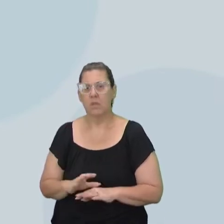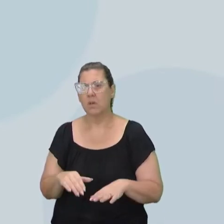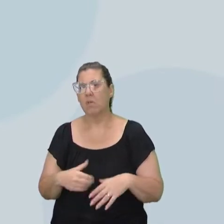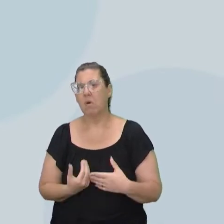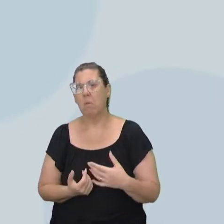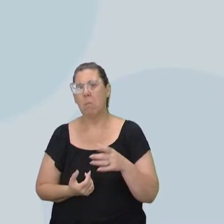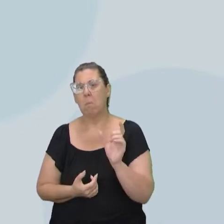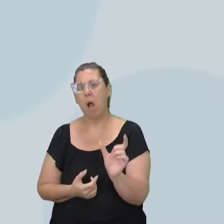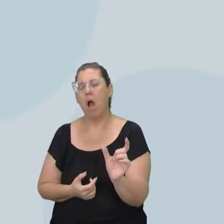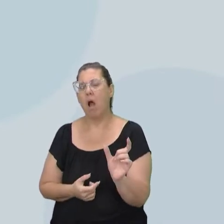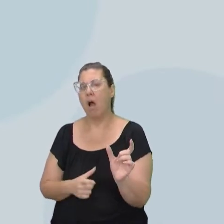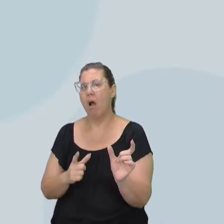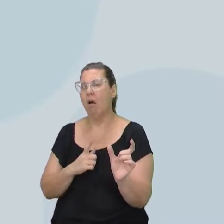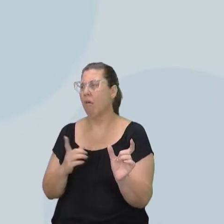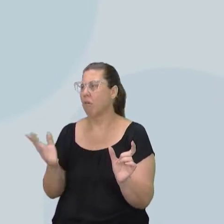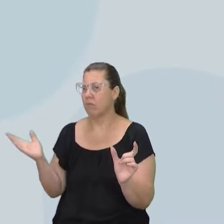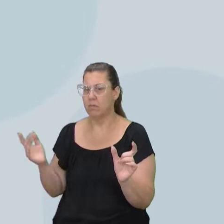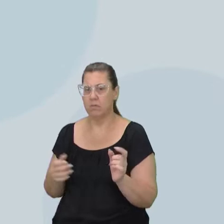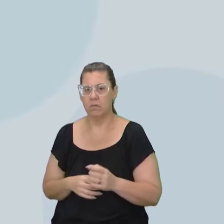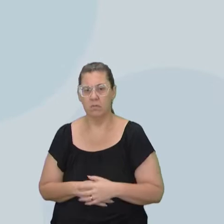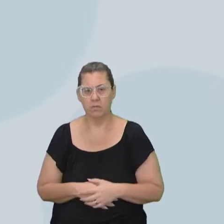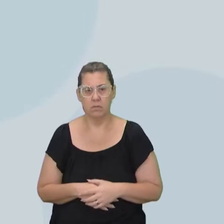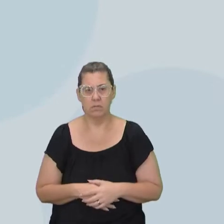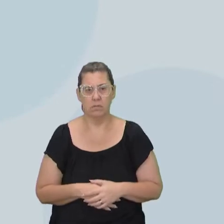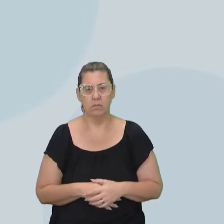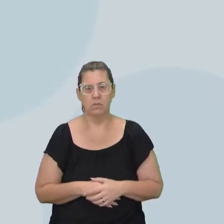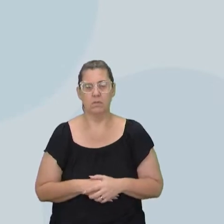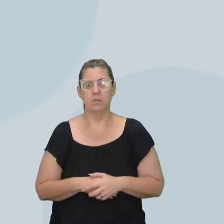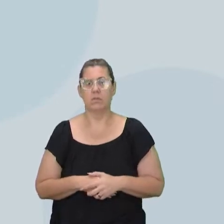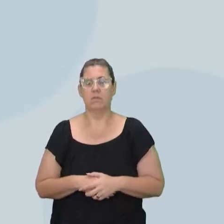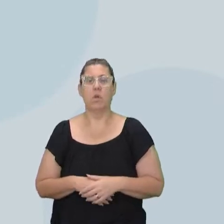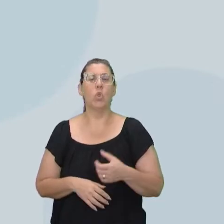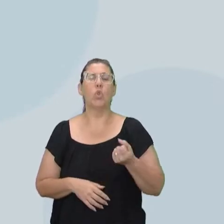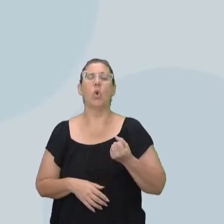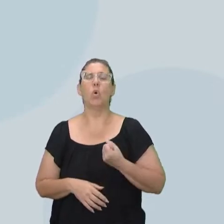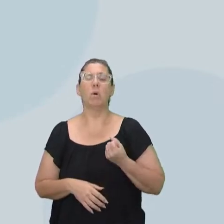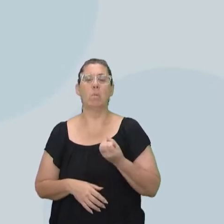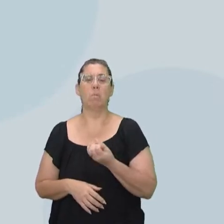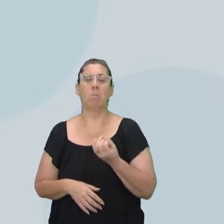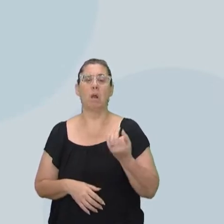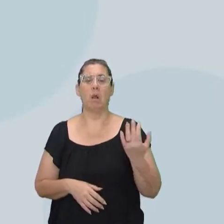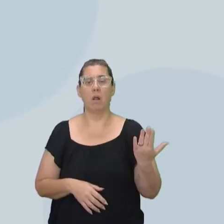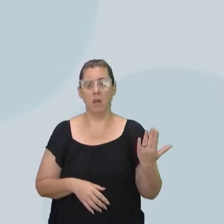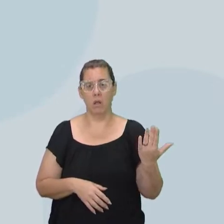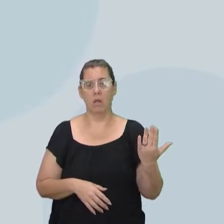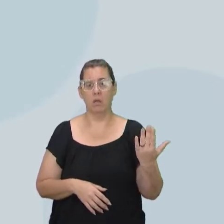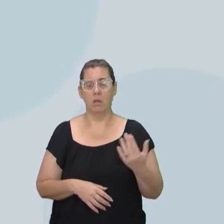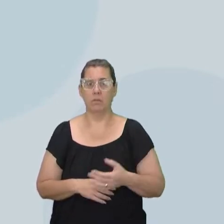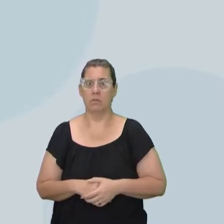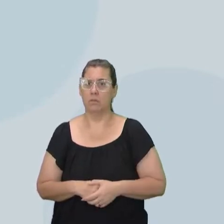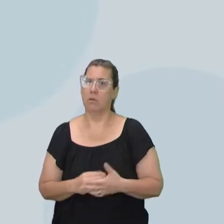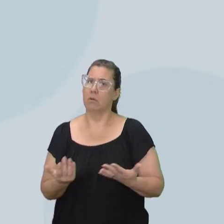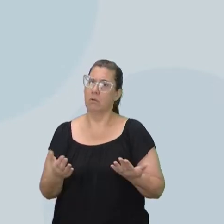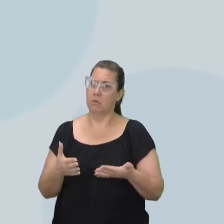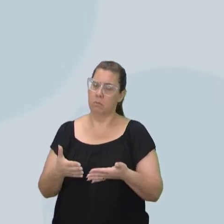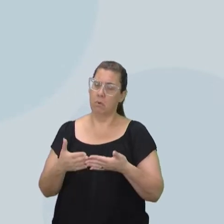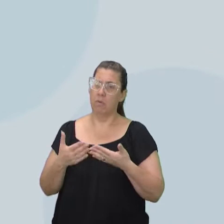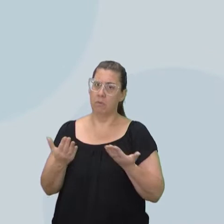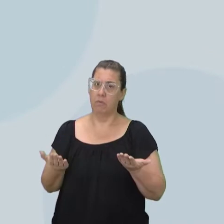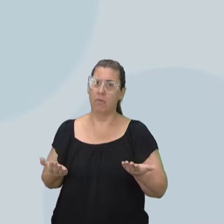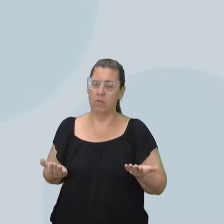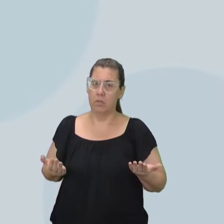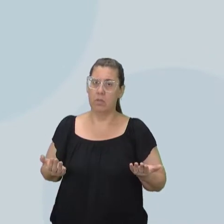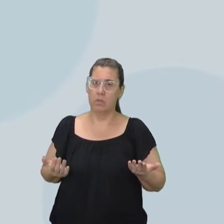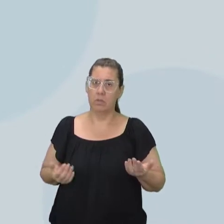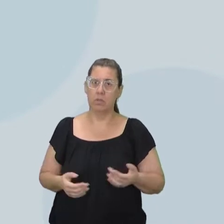sei daqui? Bom, 1, 2, 3, 4, 5, 6. Aí você aprende no prezinho. Gente, por favor, não me envergonhem. 2,